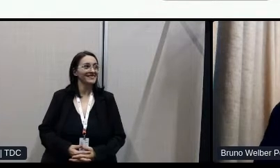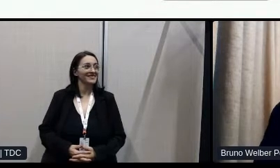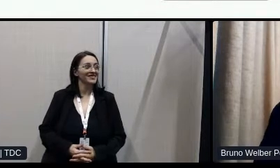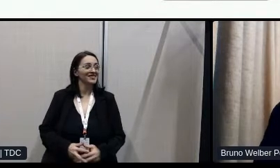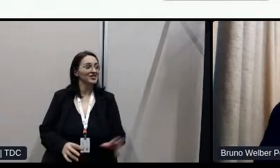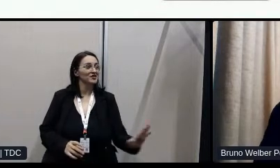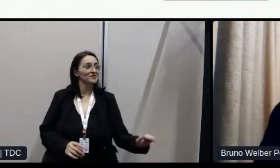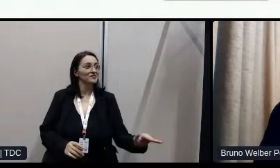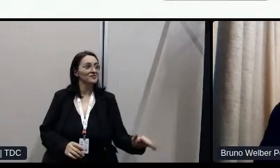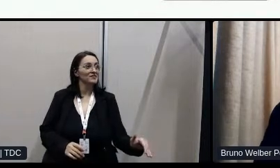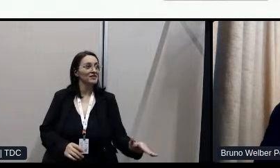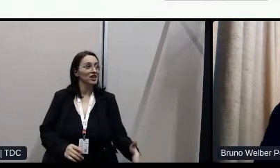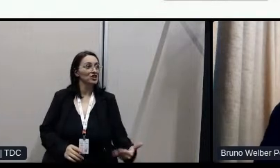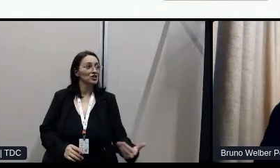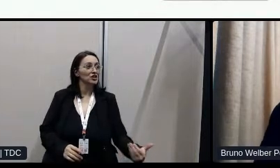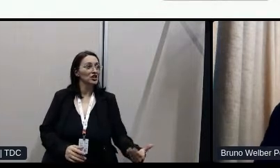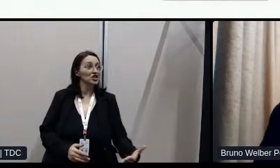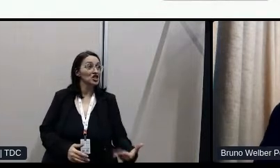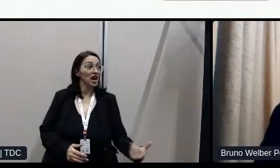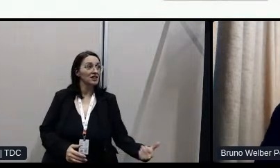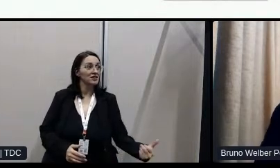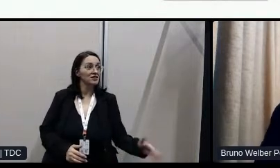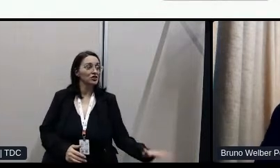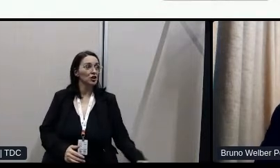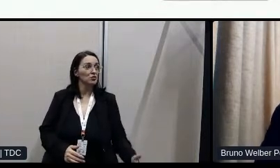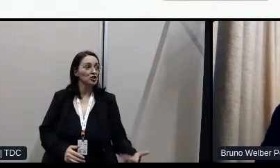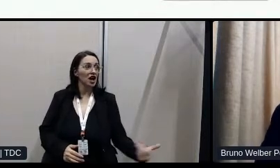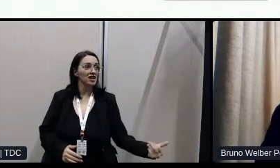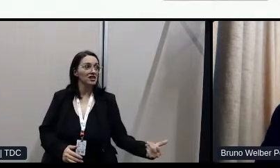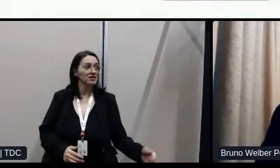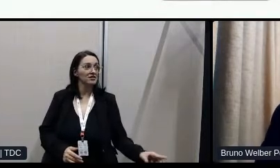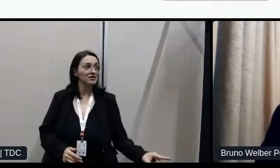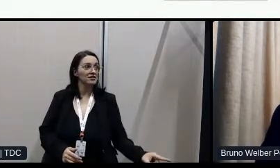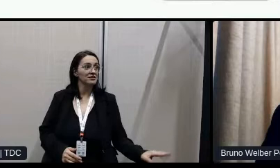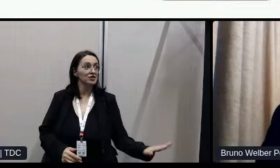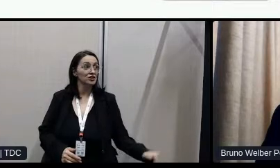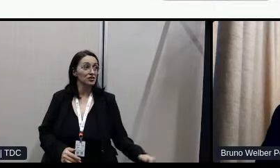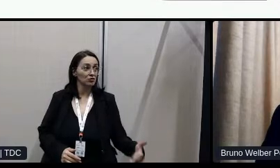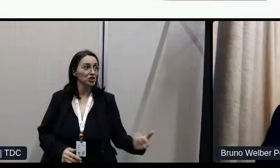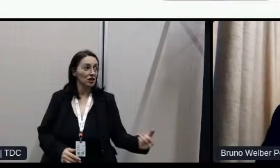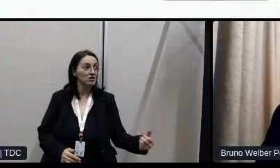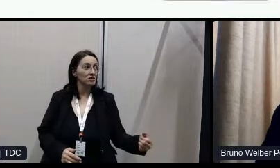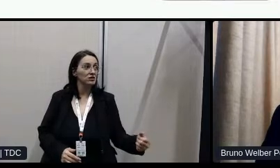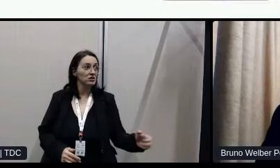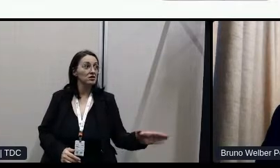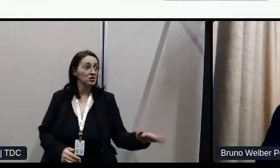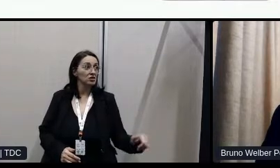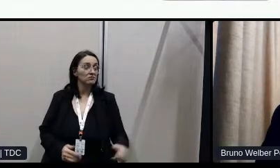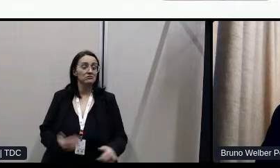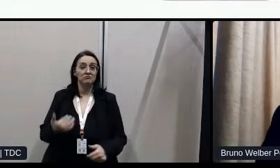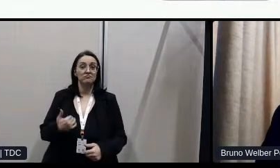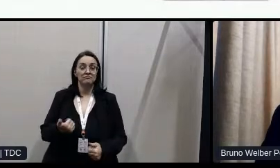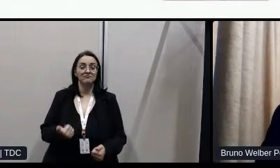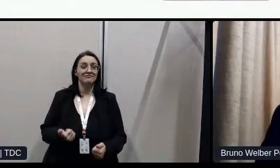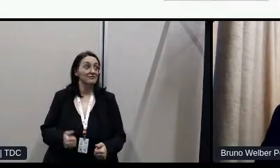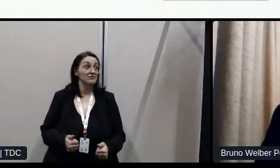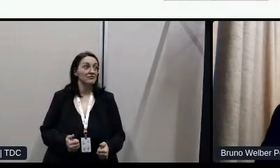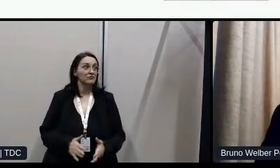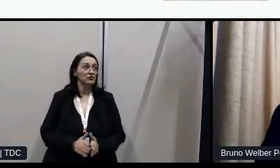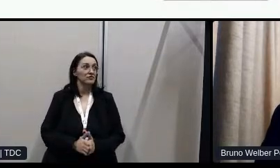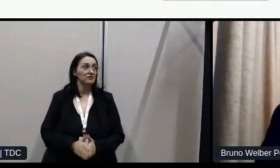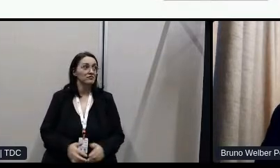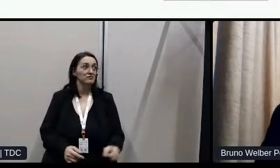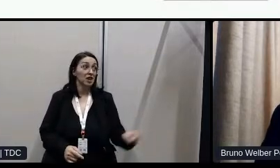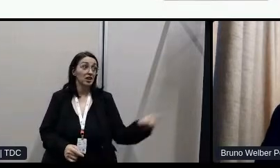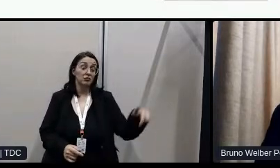outro detalhe agora falando um pouquinho sobre leitores de tela, né, como que foi de fato o uso dos leitores de tela. A